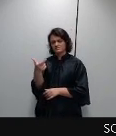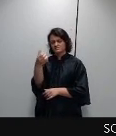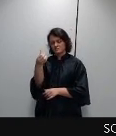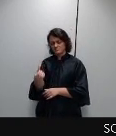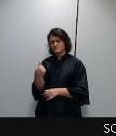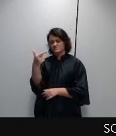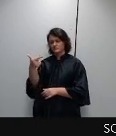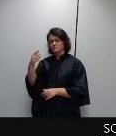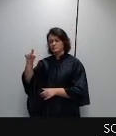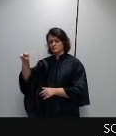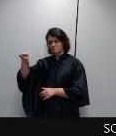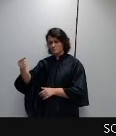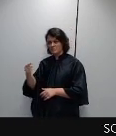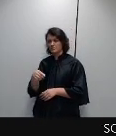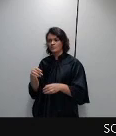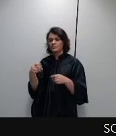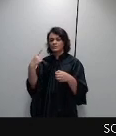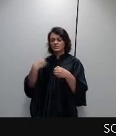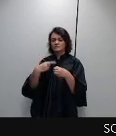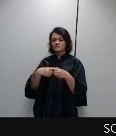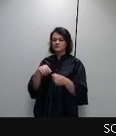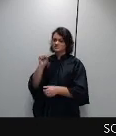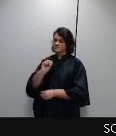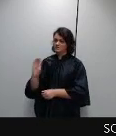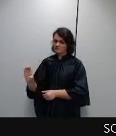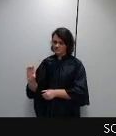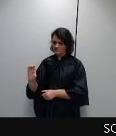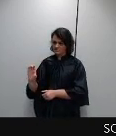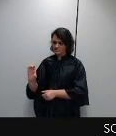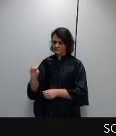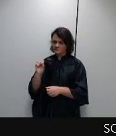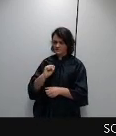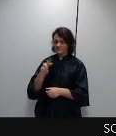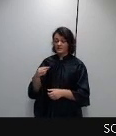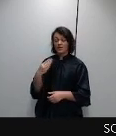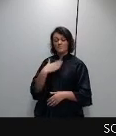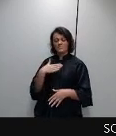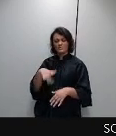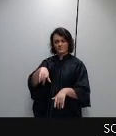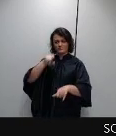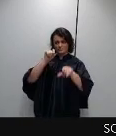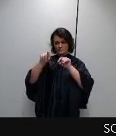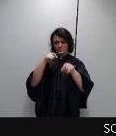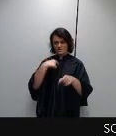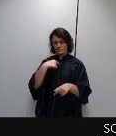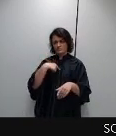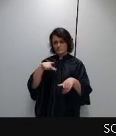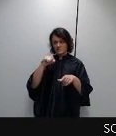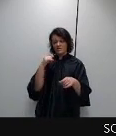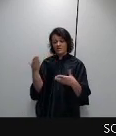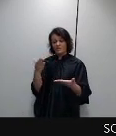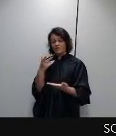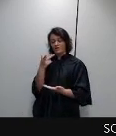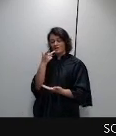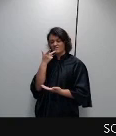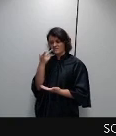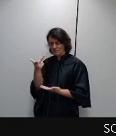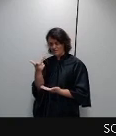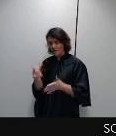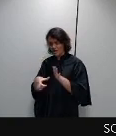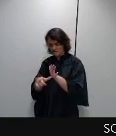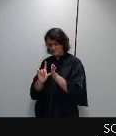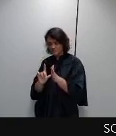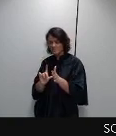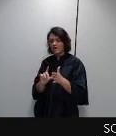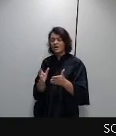1718 de Santa Catarina Onde está cabelo - Napoleão e ela se passa a palavra para você Len se eu já vou